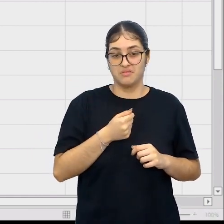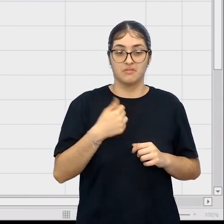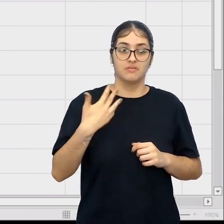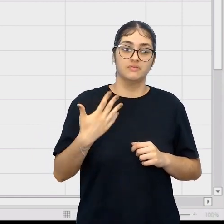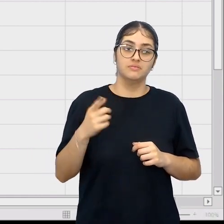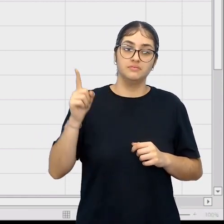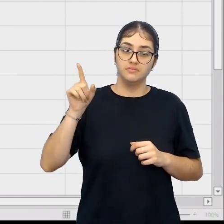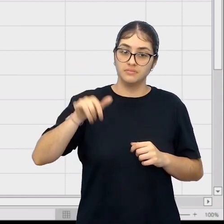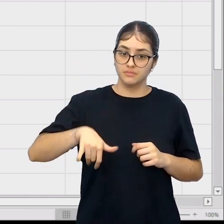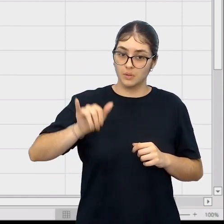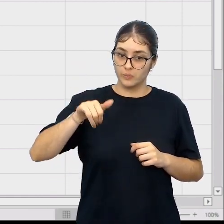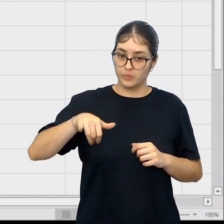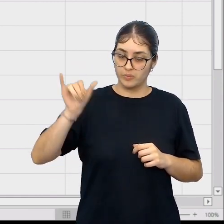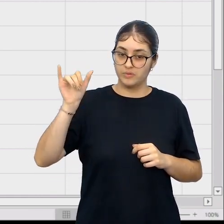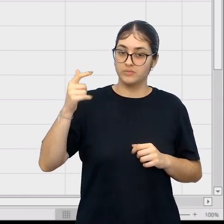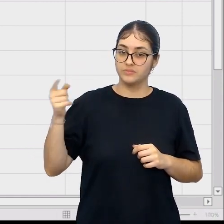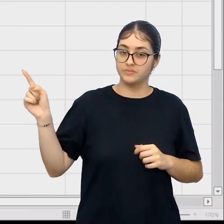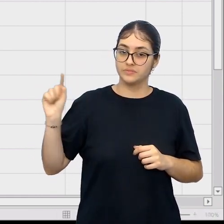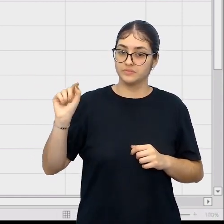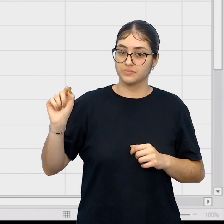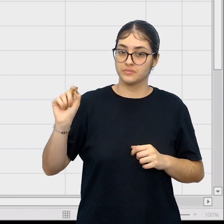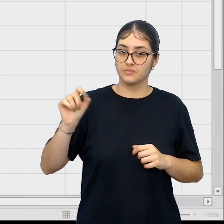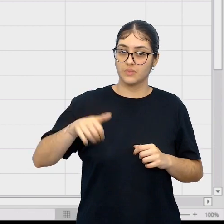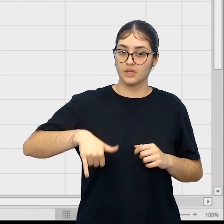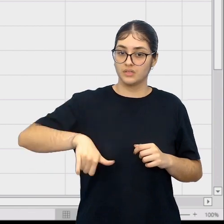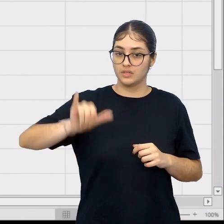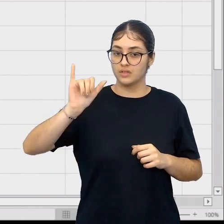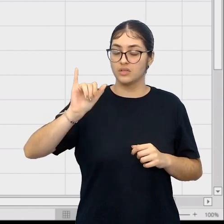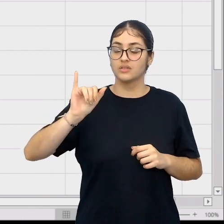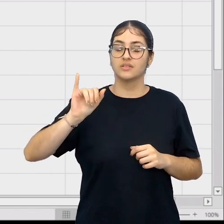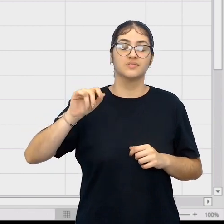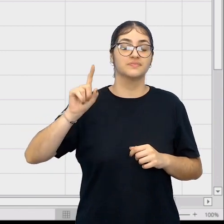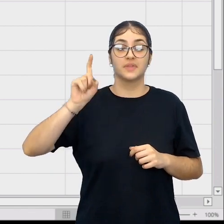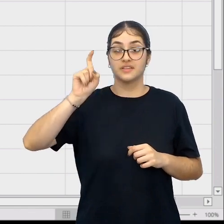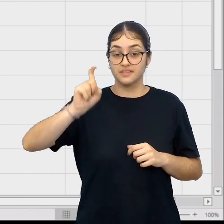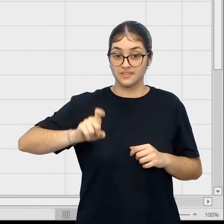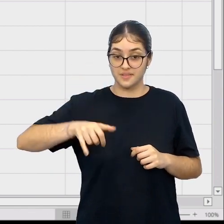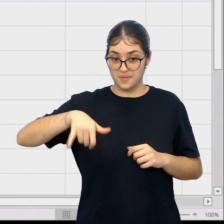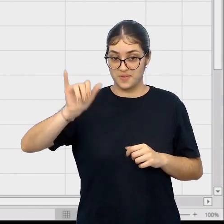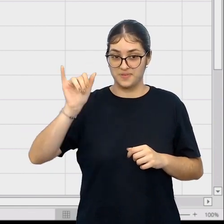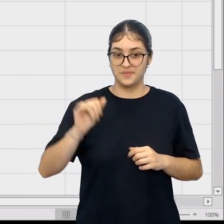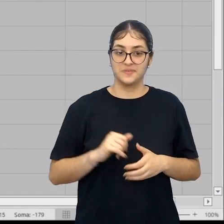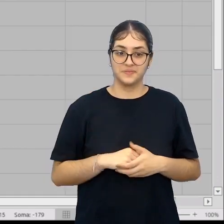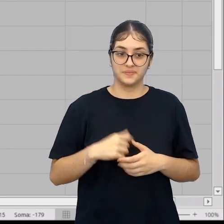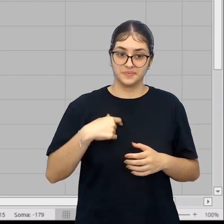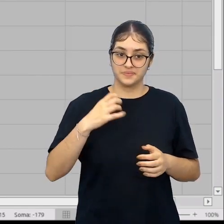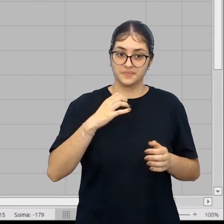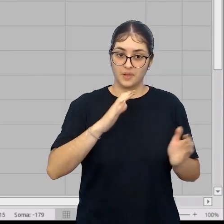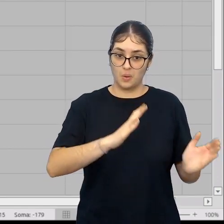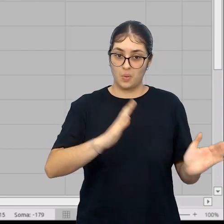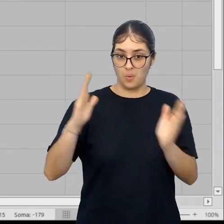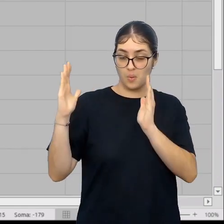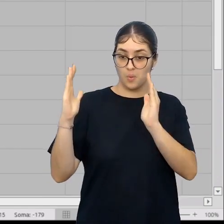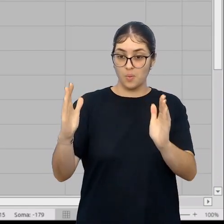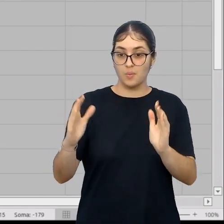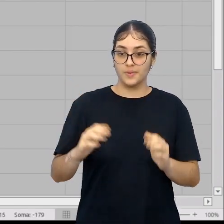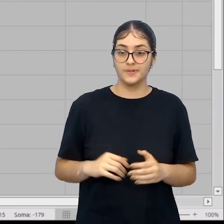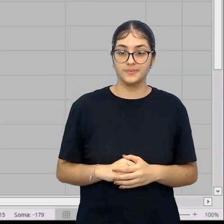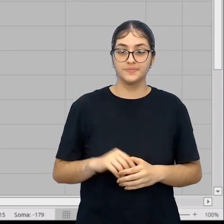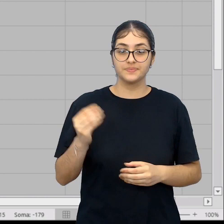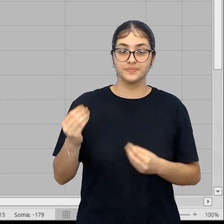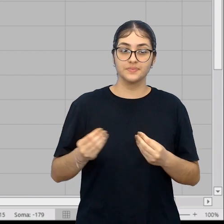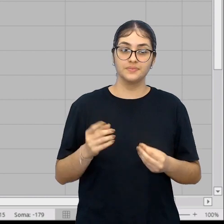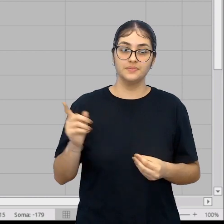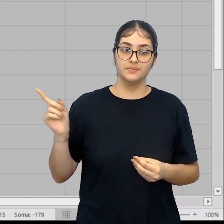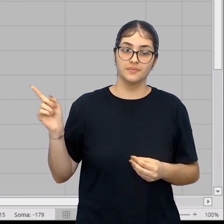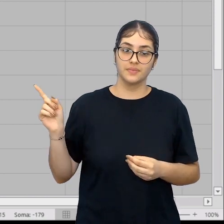ser yy. Isso. E a última é? X vezes y. Tá. Eu quero centralizar, tá muito perdido. Tá. Vou selecionar tudo. Vou vir aqui, ó, e